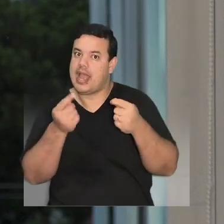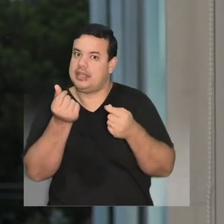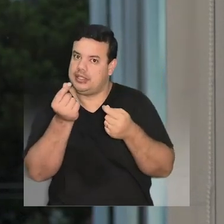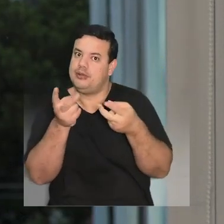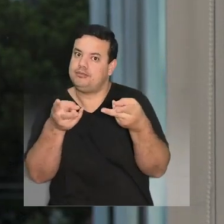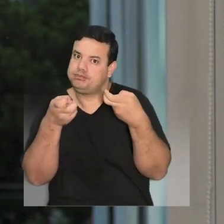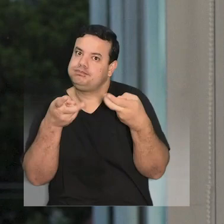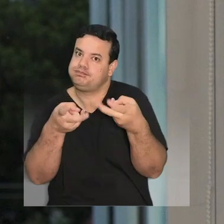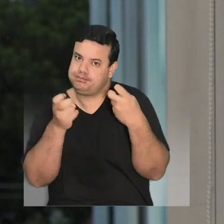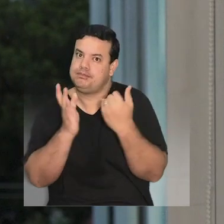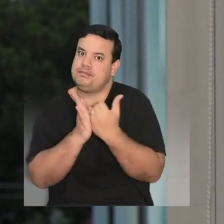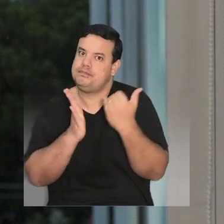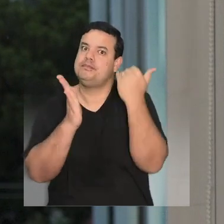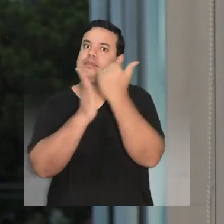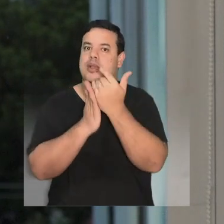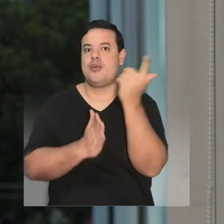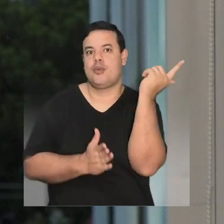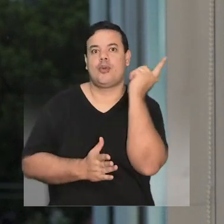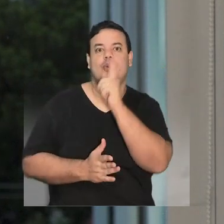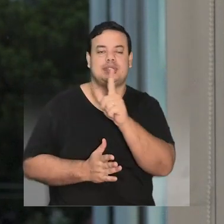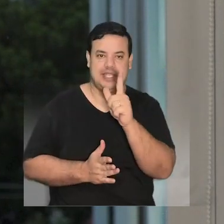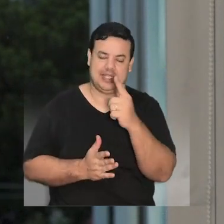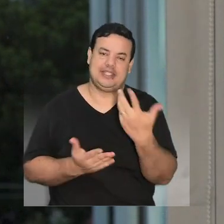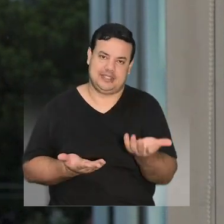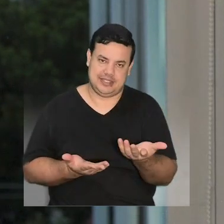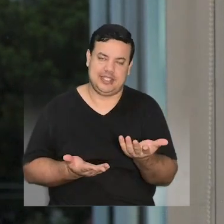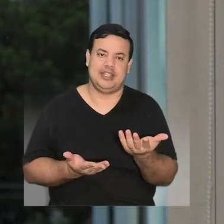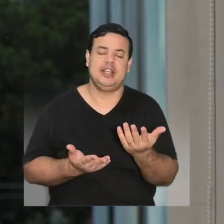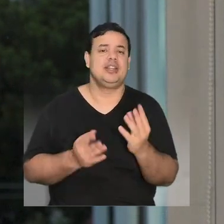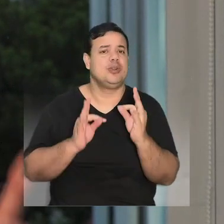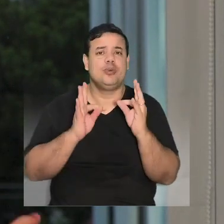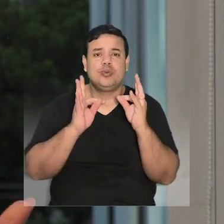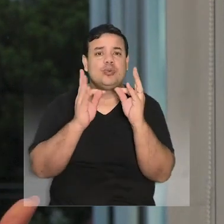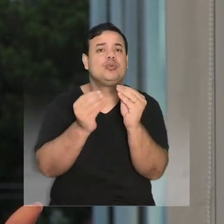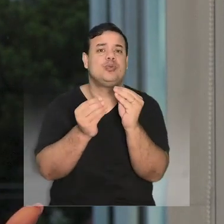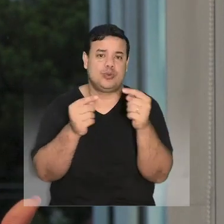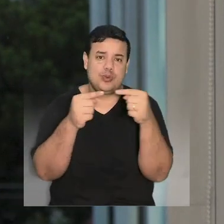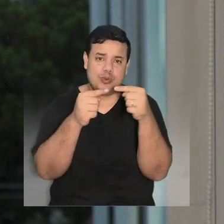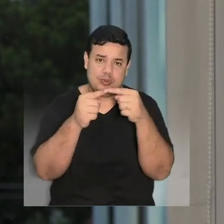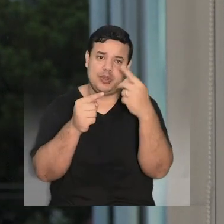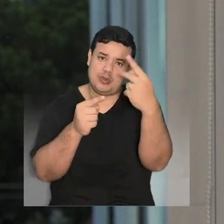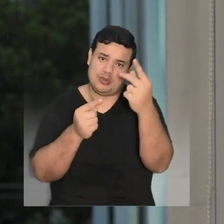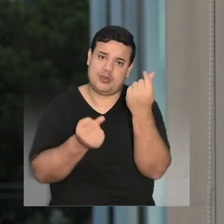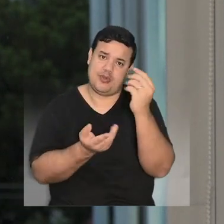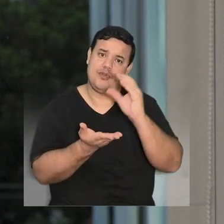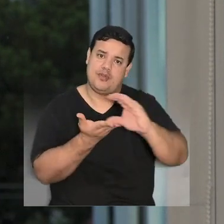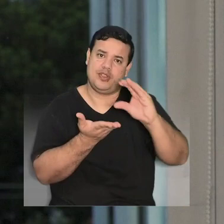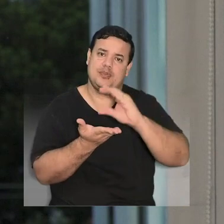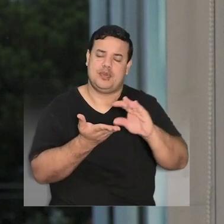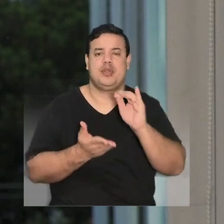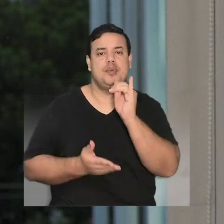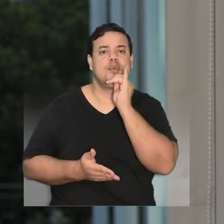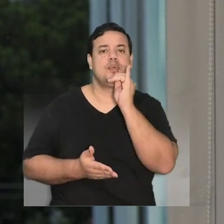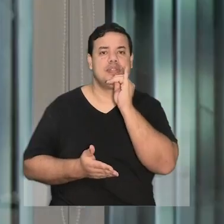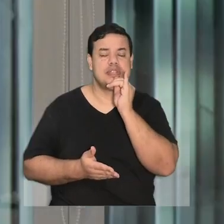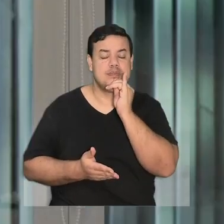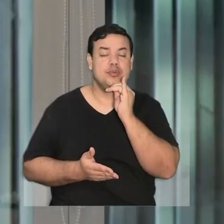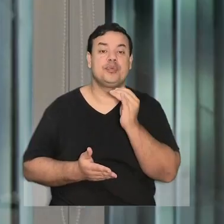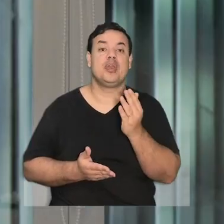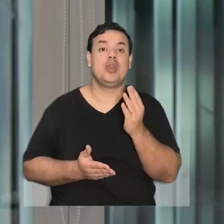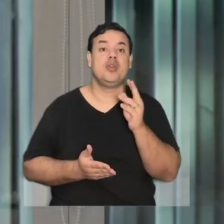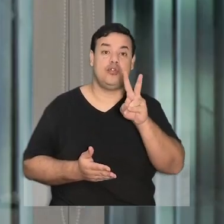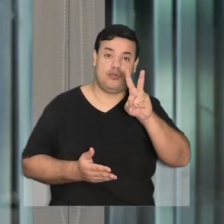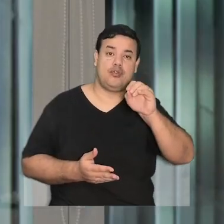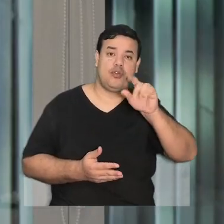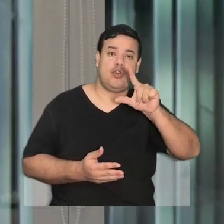risco, maior é a possibilidade de ganhos também. E como tudo isso se relaciona com seus investimentos? Primeiro